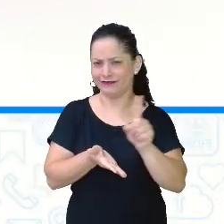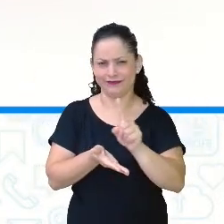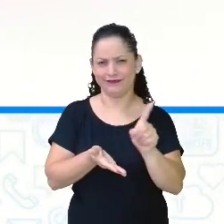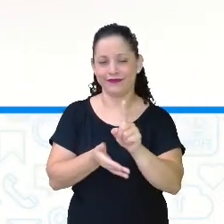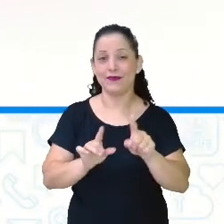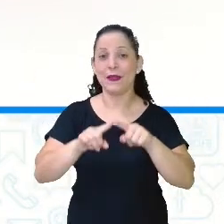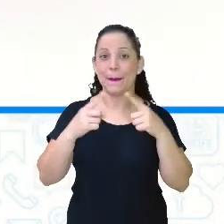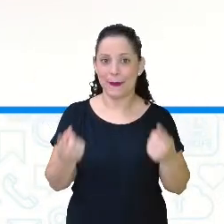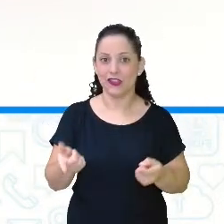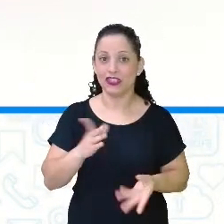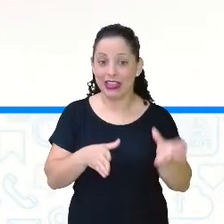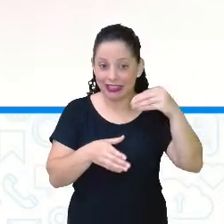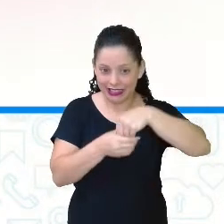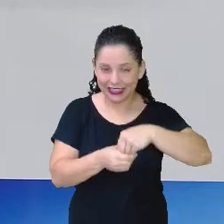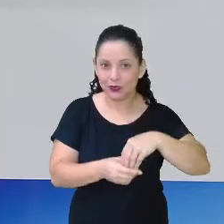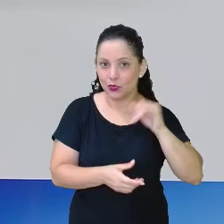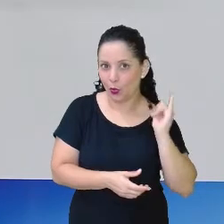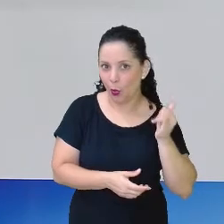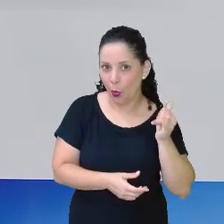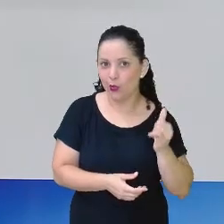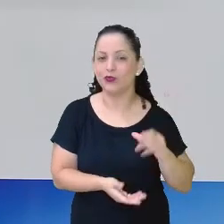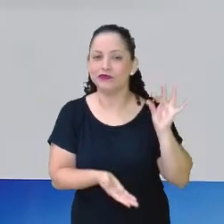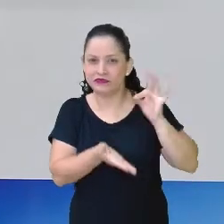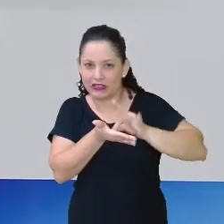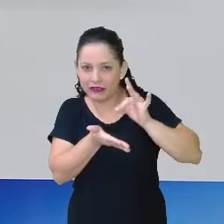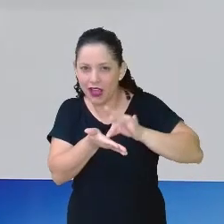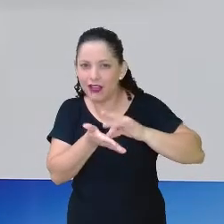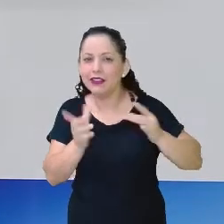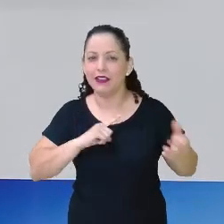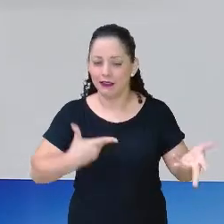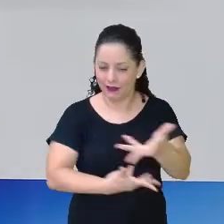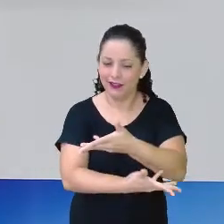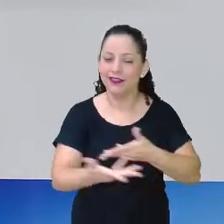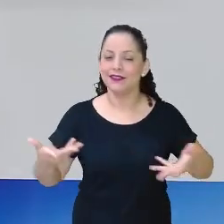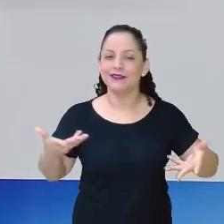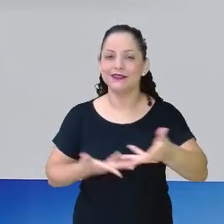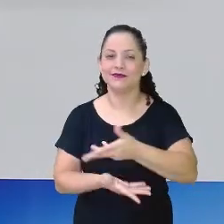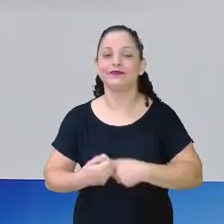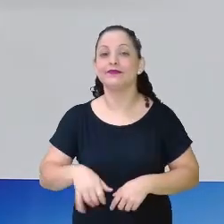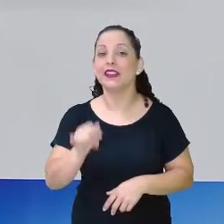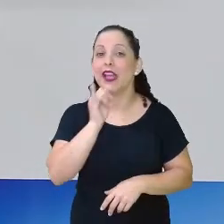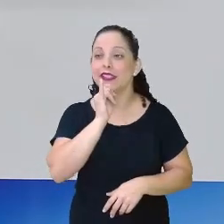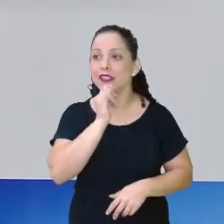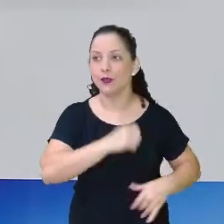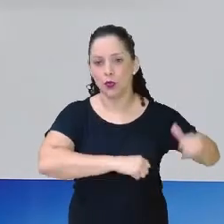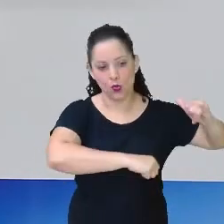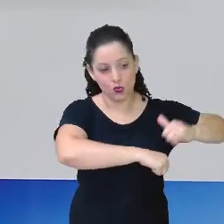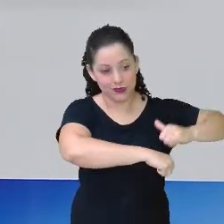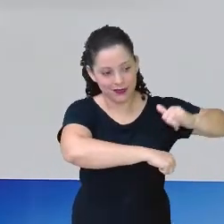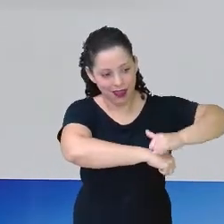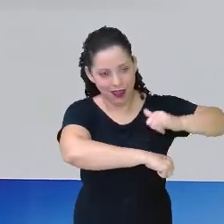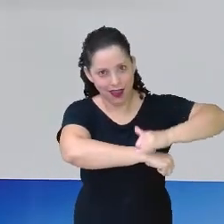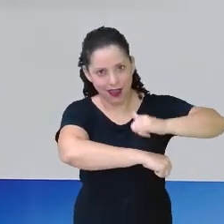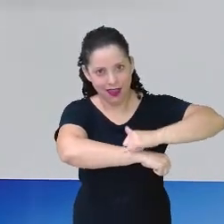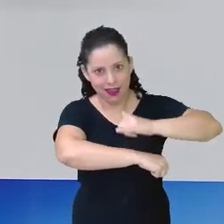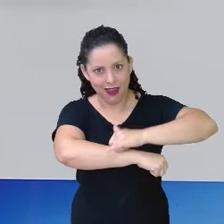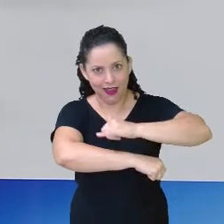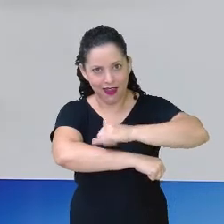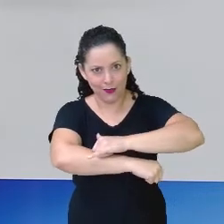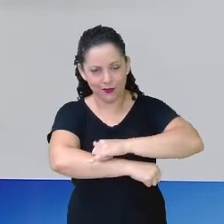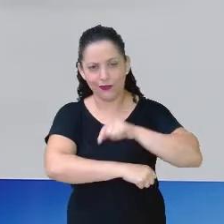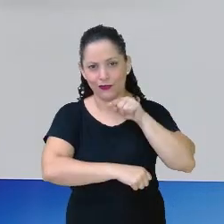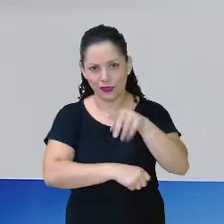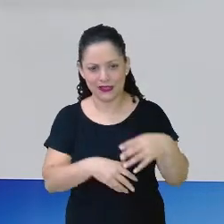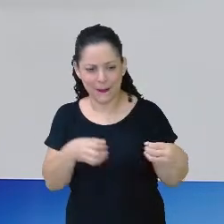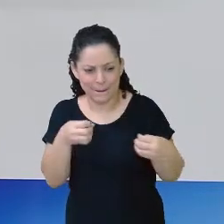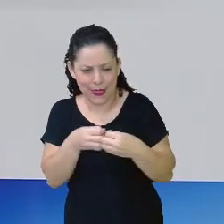todo sentido na atmosfera do conto. Como assim, professora? Vê só, eu dei o exemplo aqui do sapinho. Você que mora aí perto de